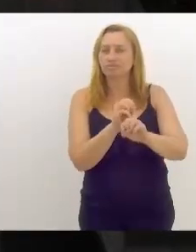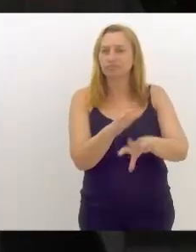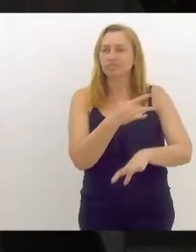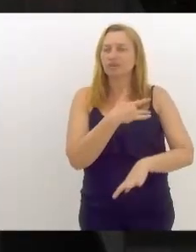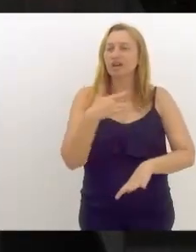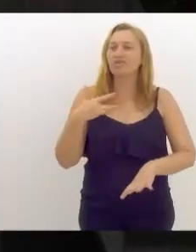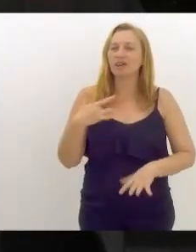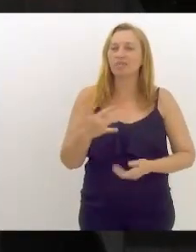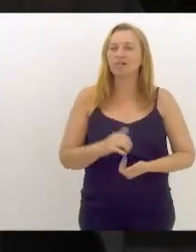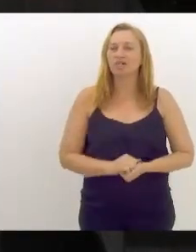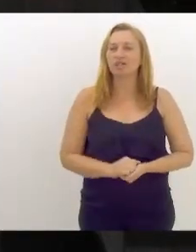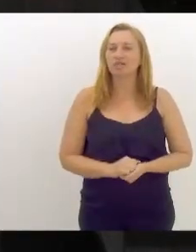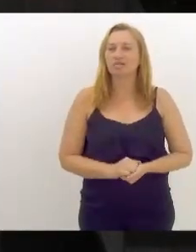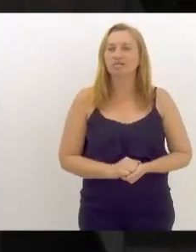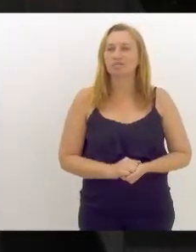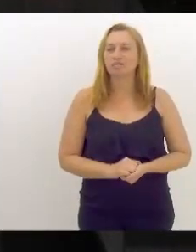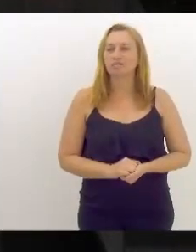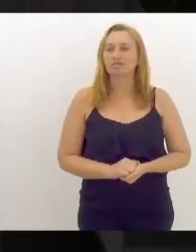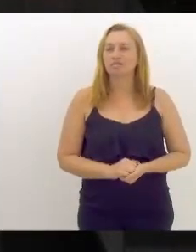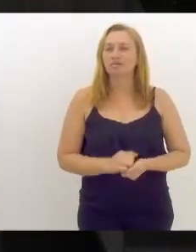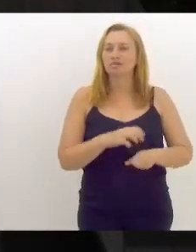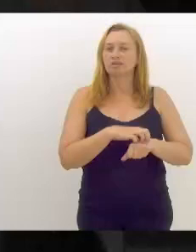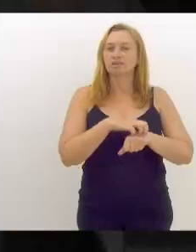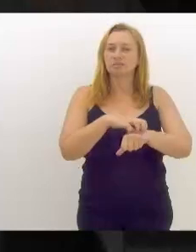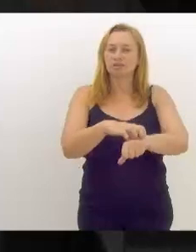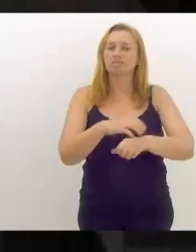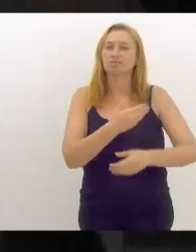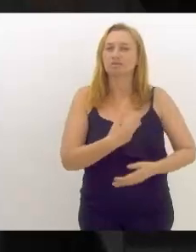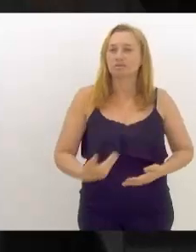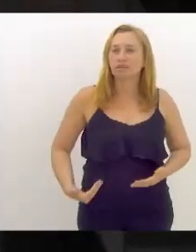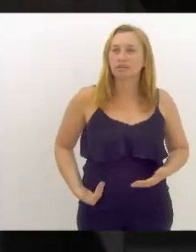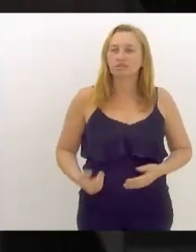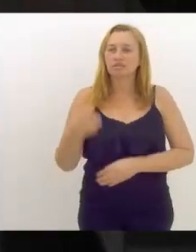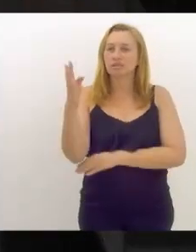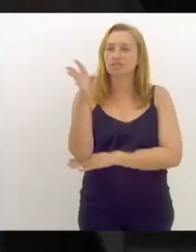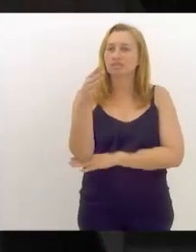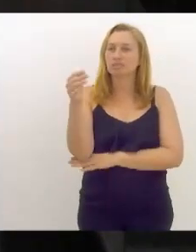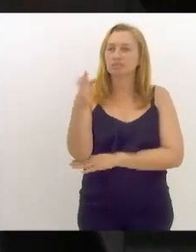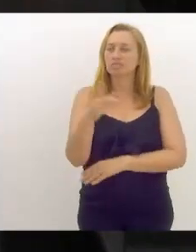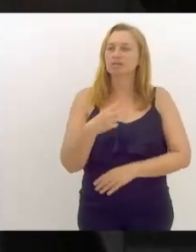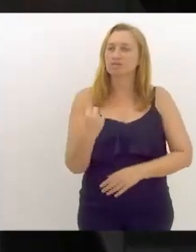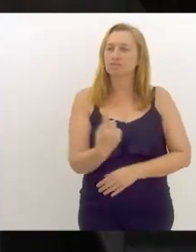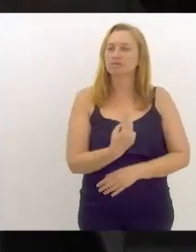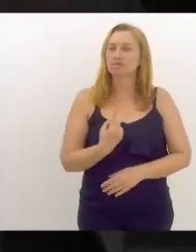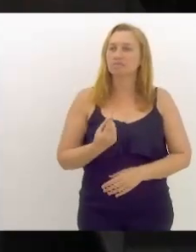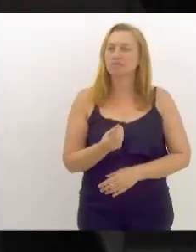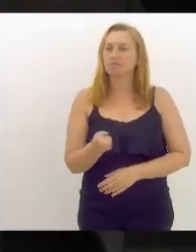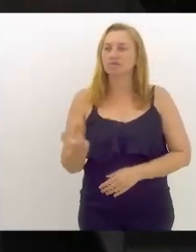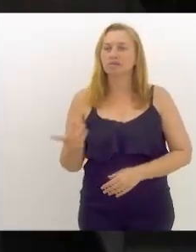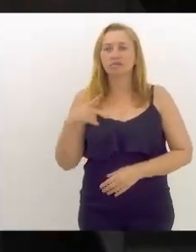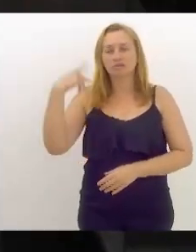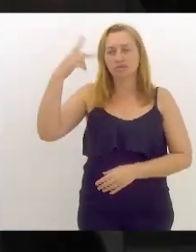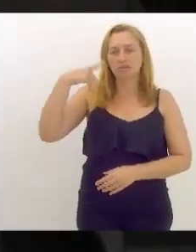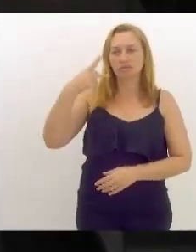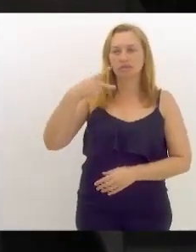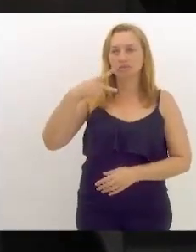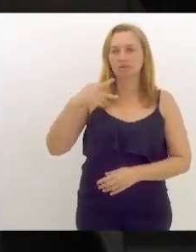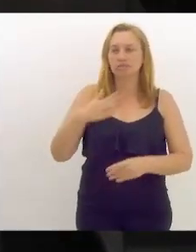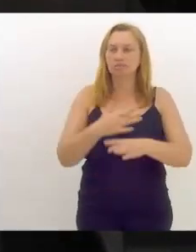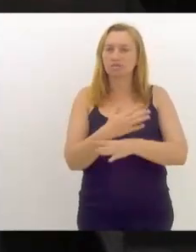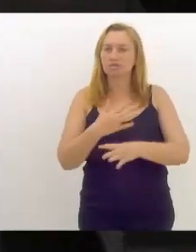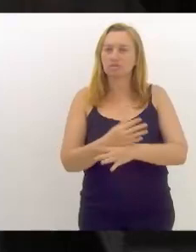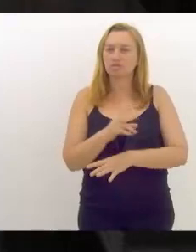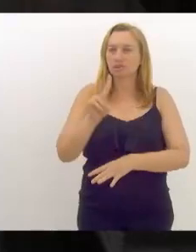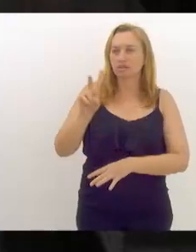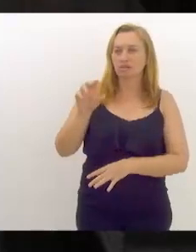transporte público. E por falar em transporte público, uma bandeira nossa, enquanto vereador na cidade de Volta Redonda,